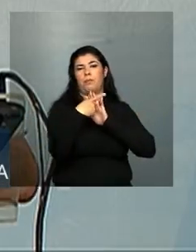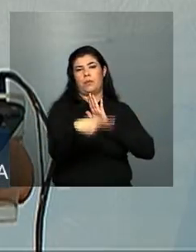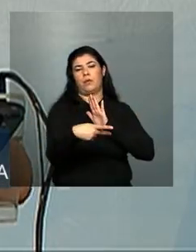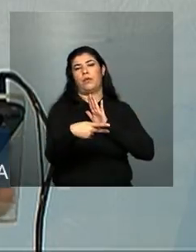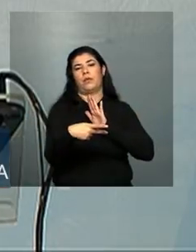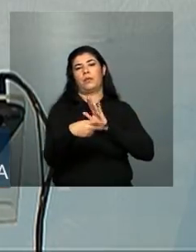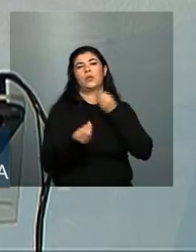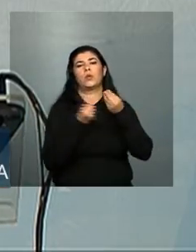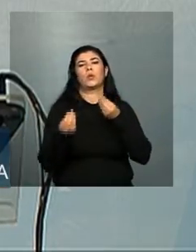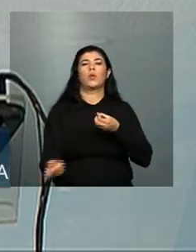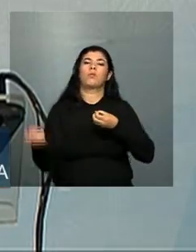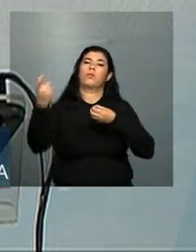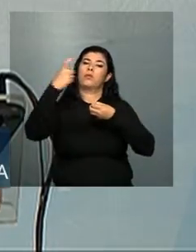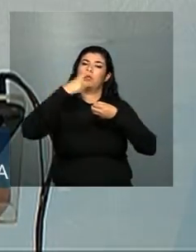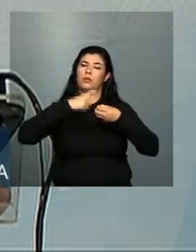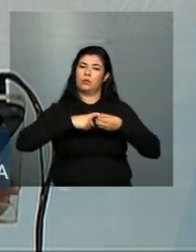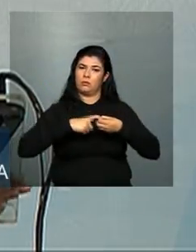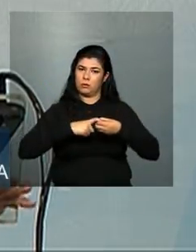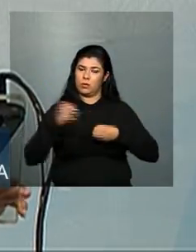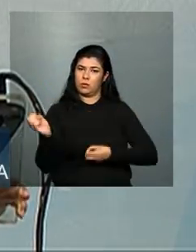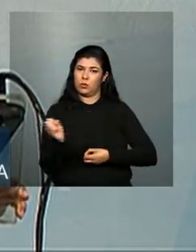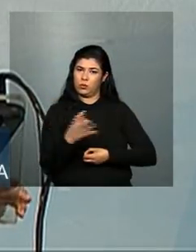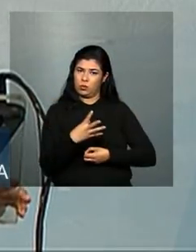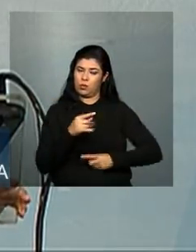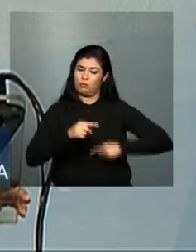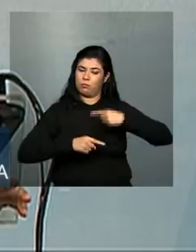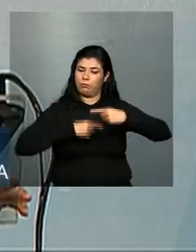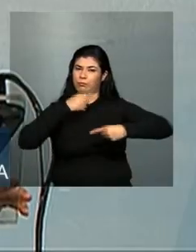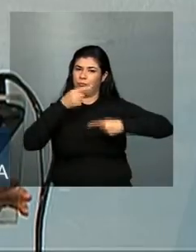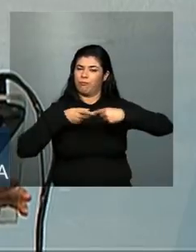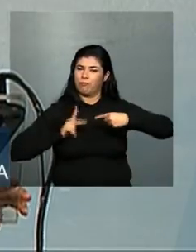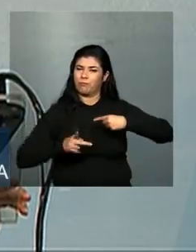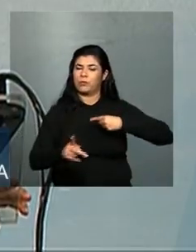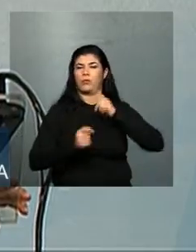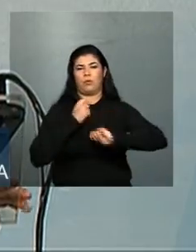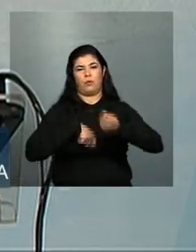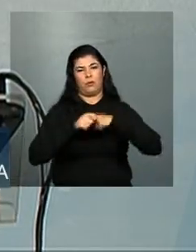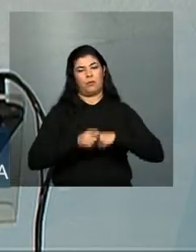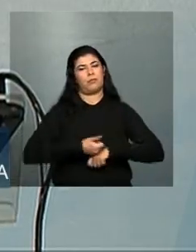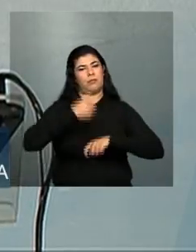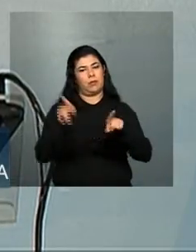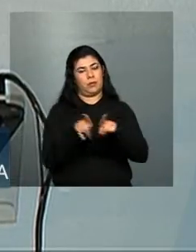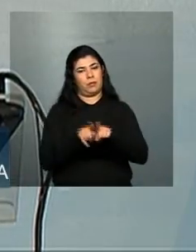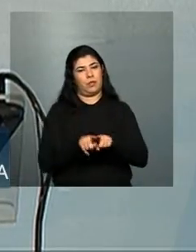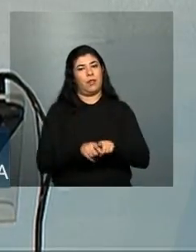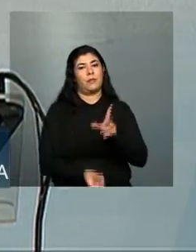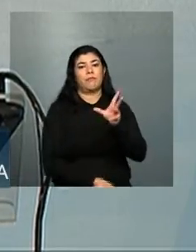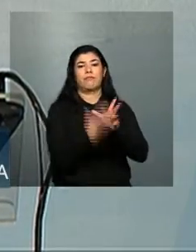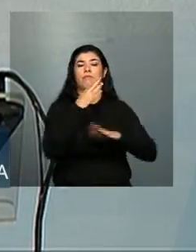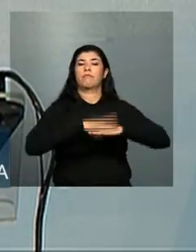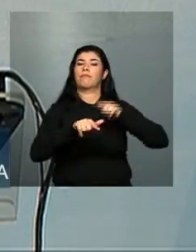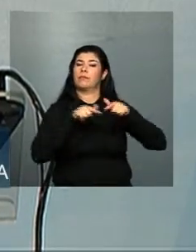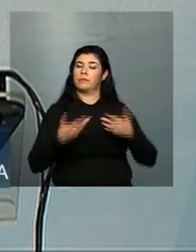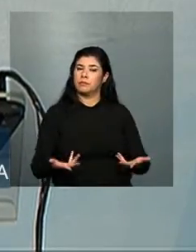da gente retomar um novo ciclo de desenvolvimento econômico. Para quê? Para gerar mais